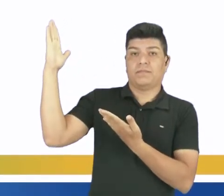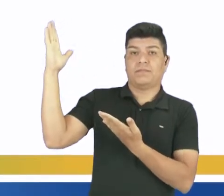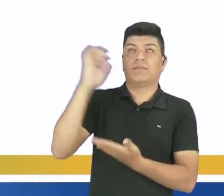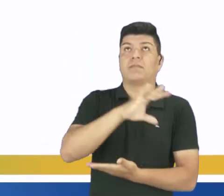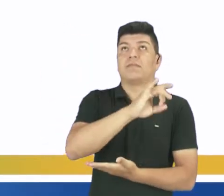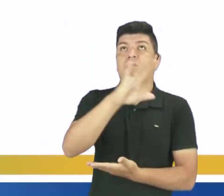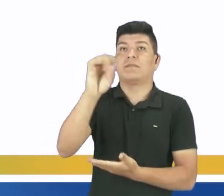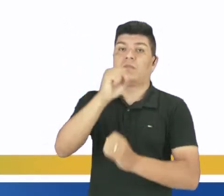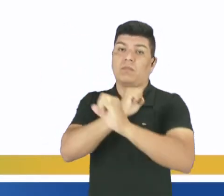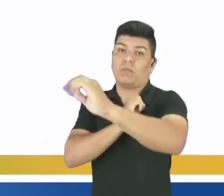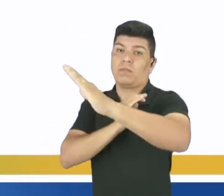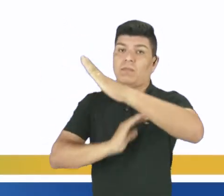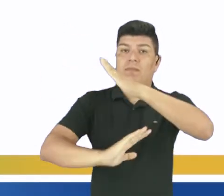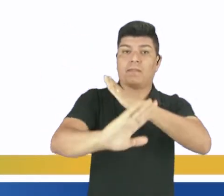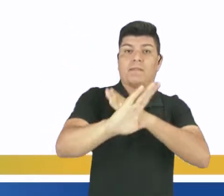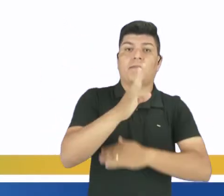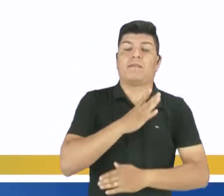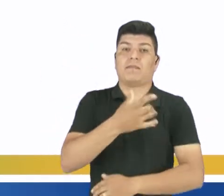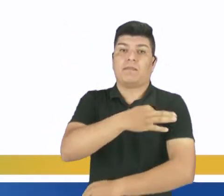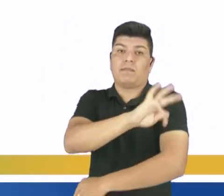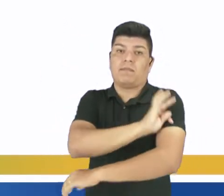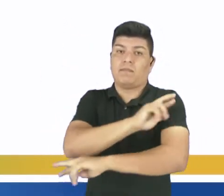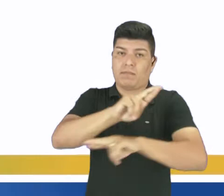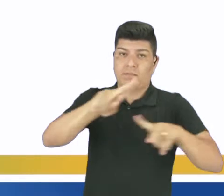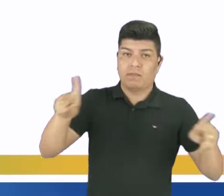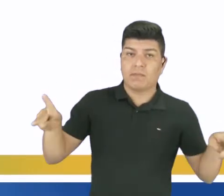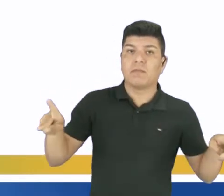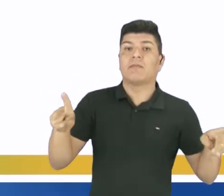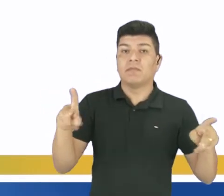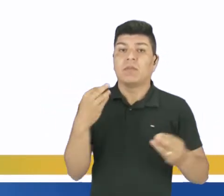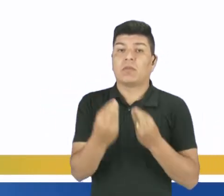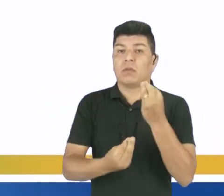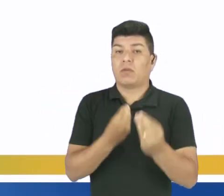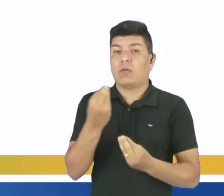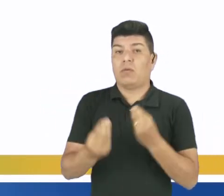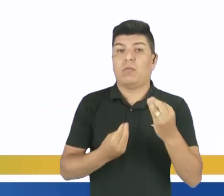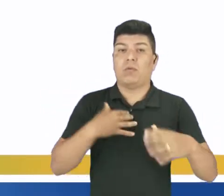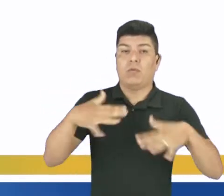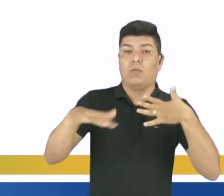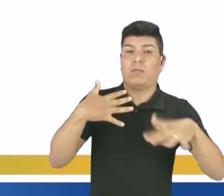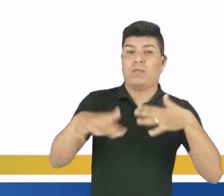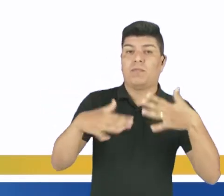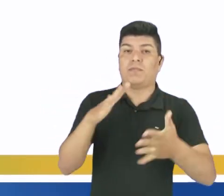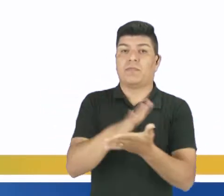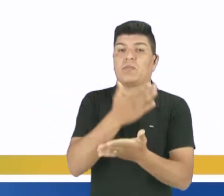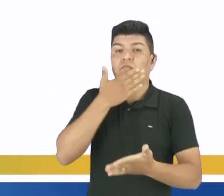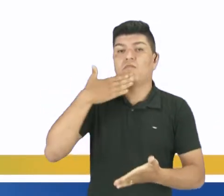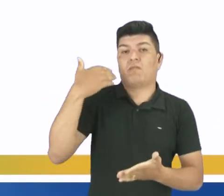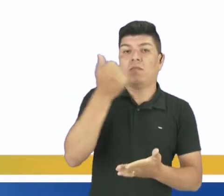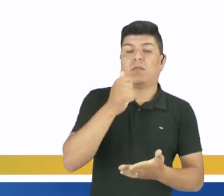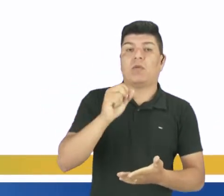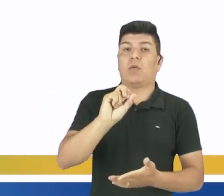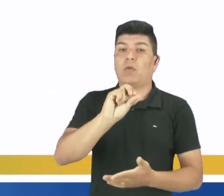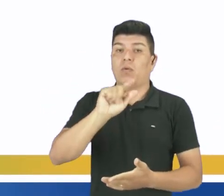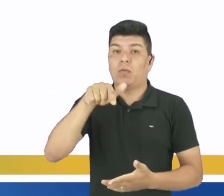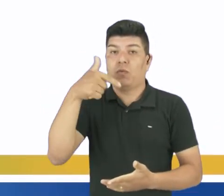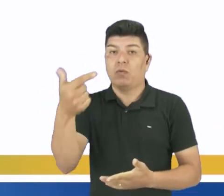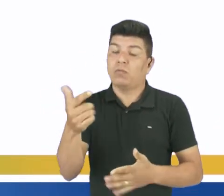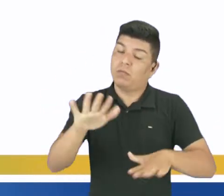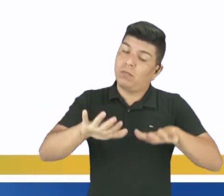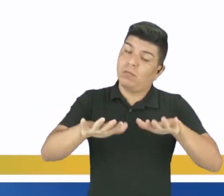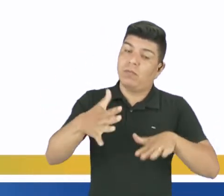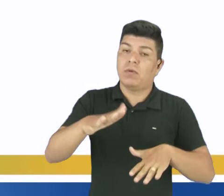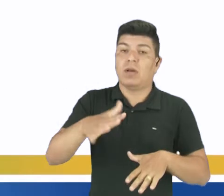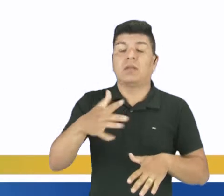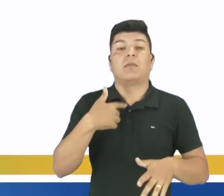que pratica arte marcial vai ter uma técnica diferenciada. Como fazia esses movimentos? Alguns melhores, outros mais ou menos,